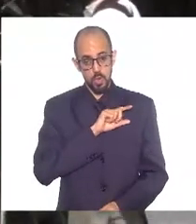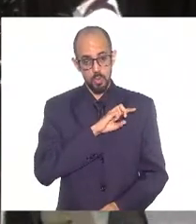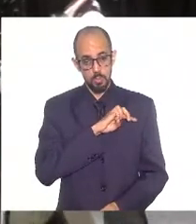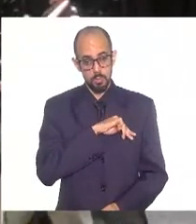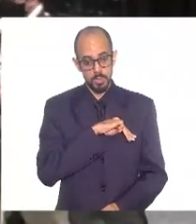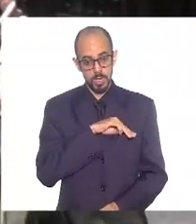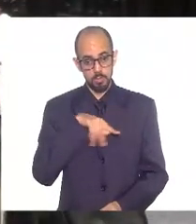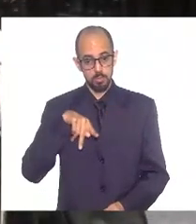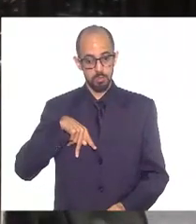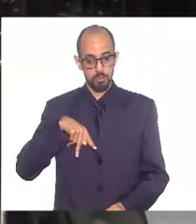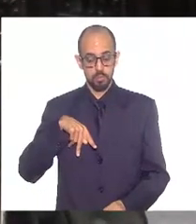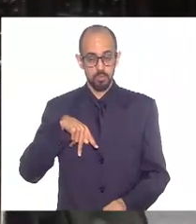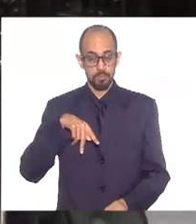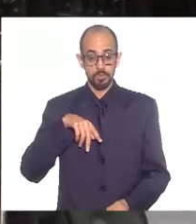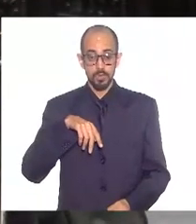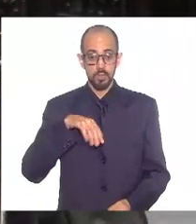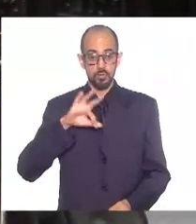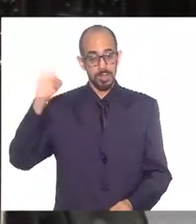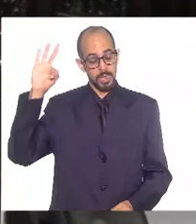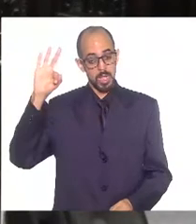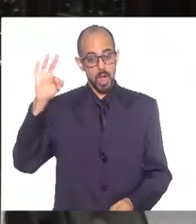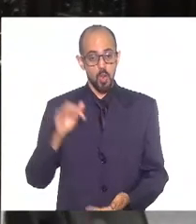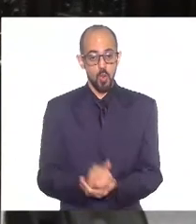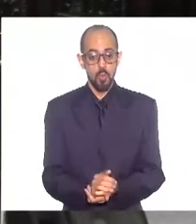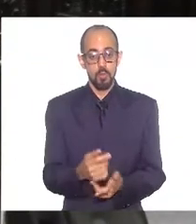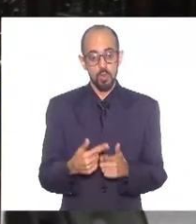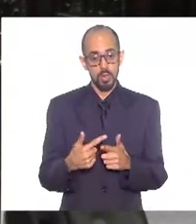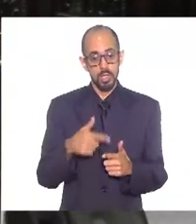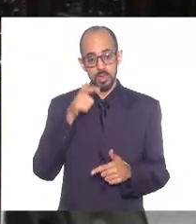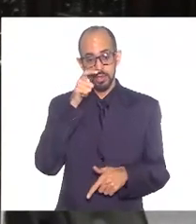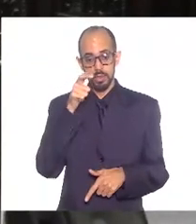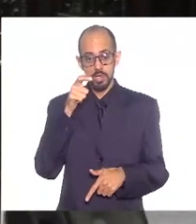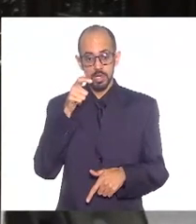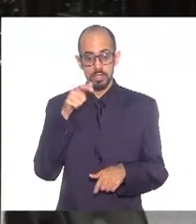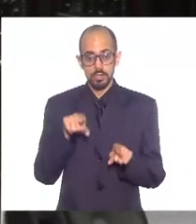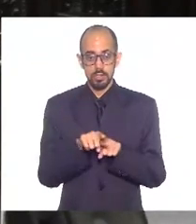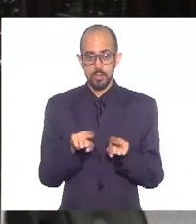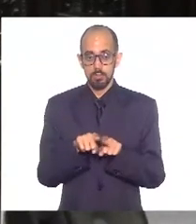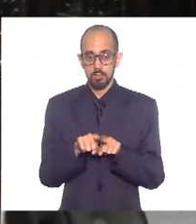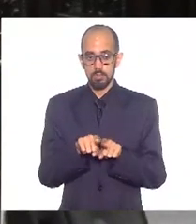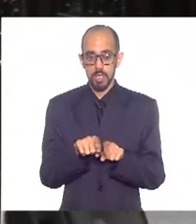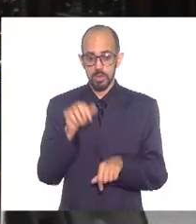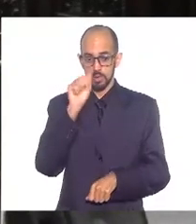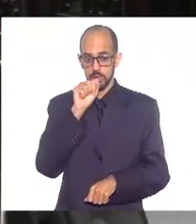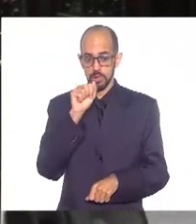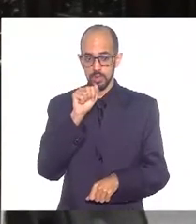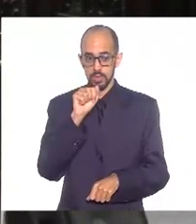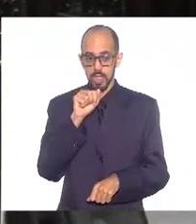chamar porque também é um interesse da União. Como disse o Luiz Paulo,